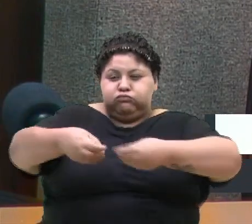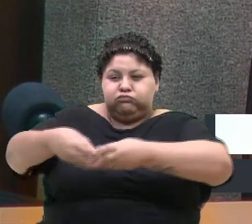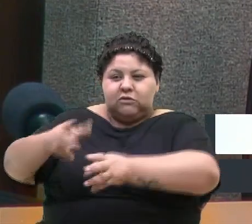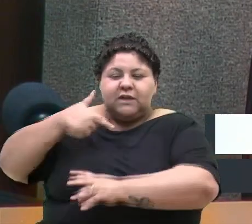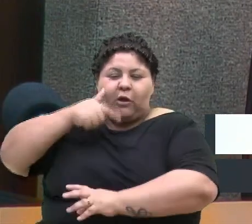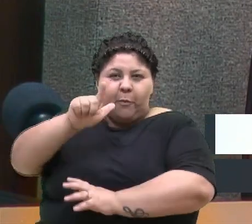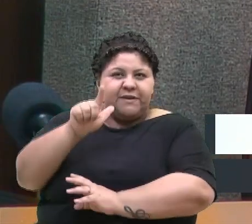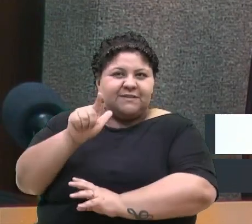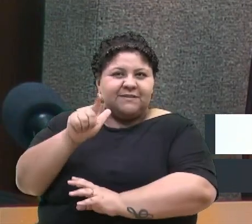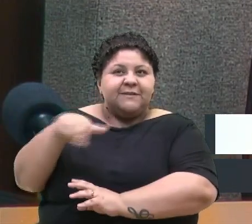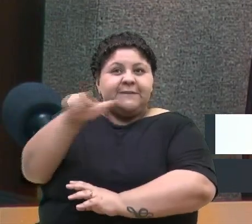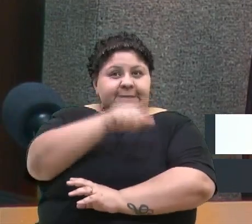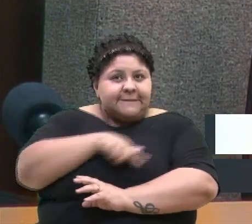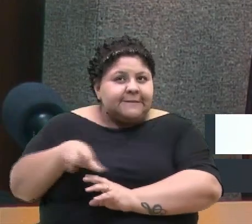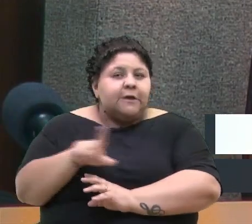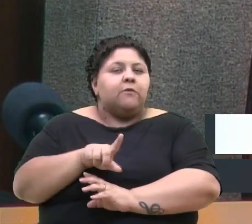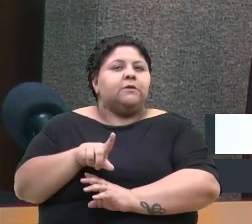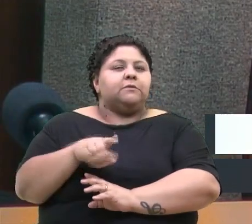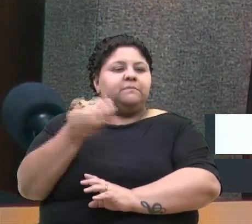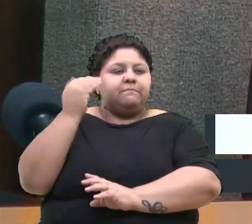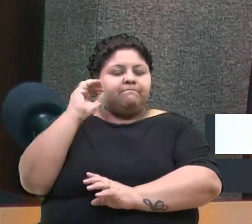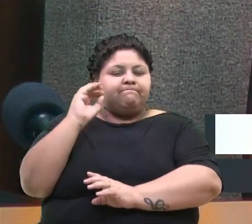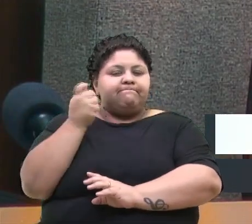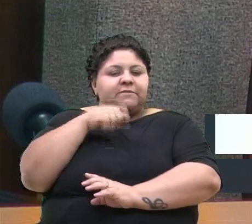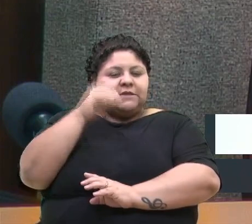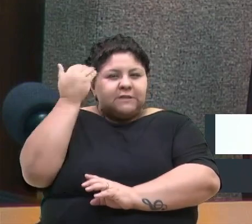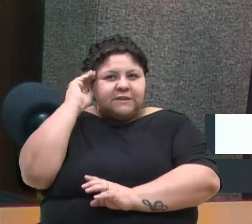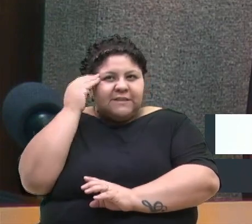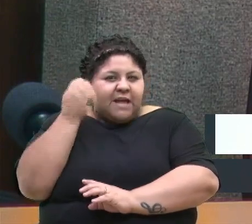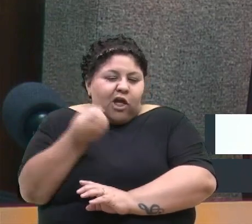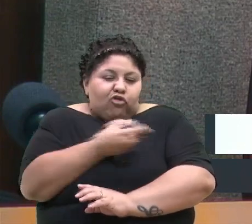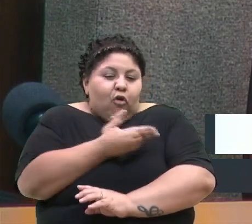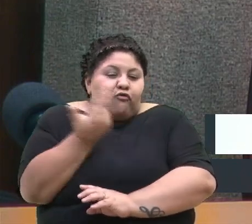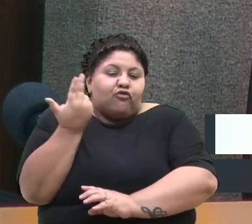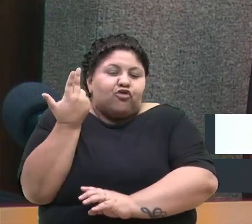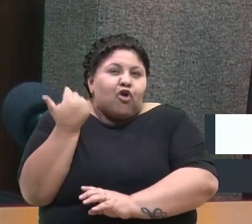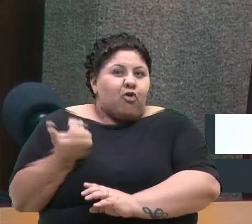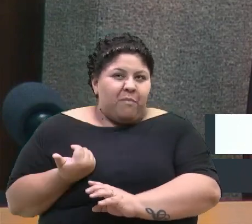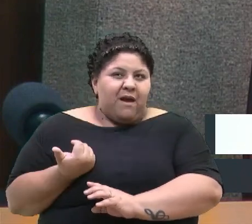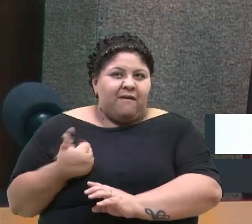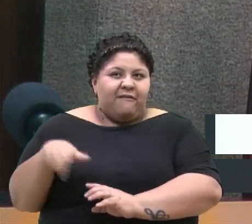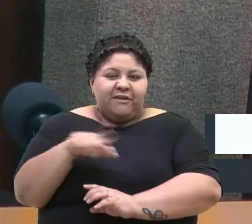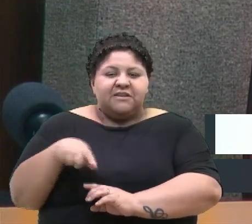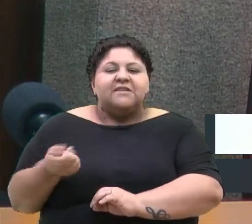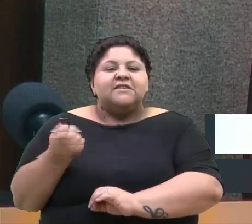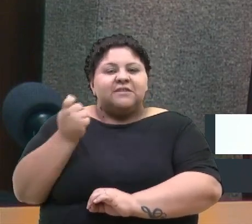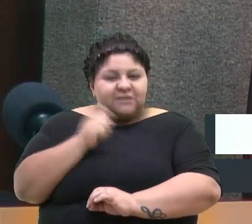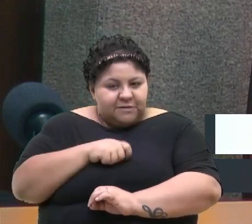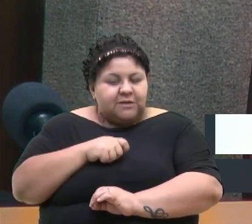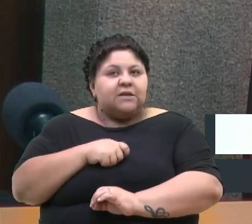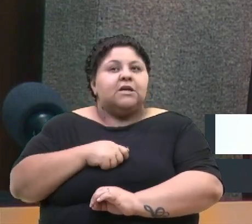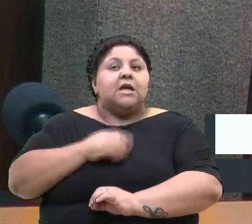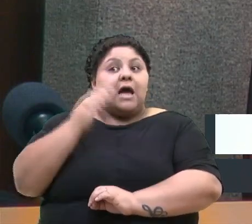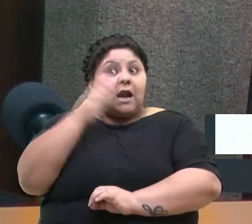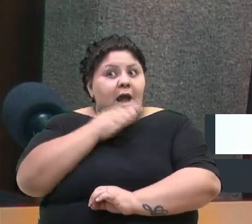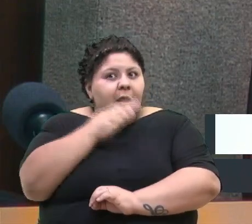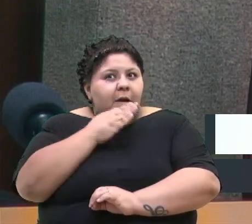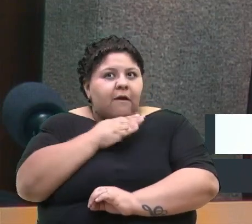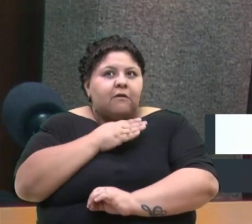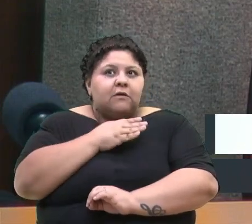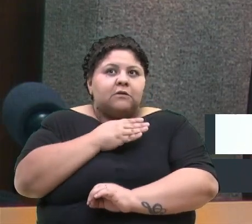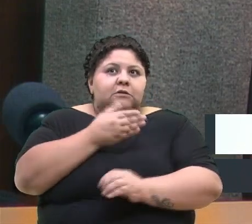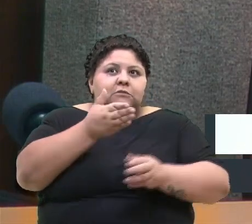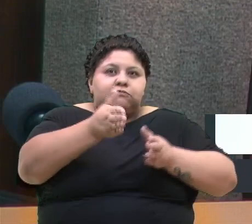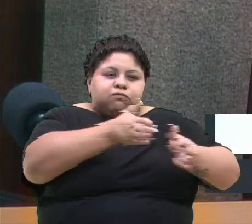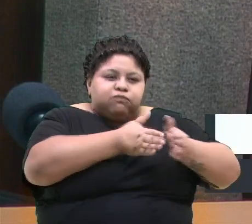Então, a gente tem que entender que é o novo normal e que nós precisamos sim correr atrás e se adaptar e